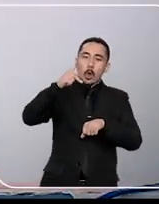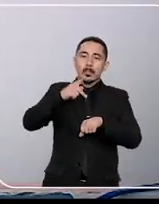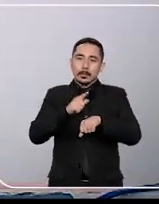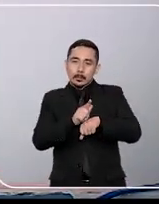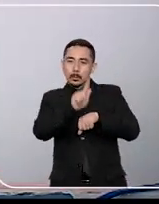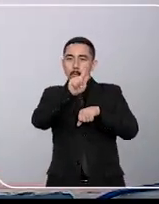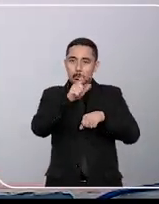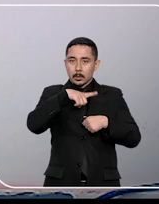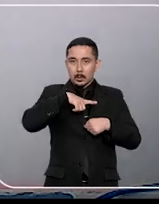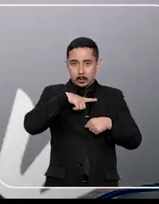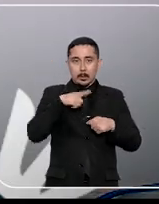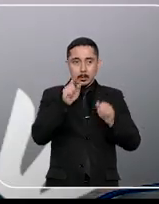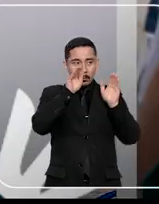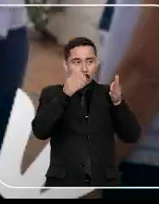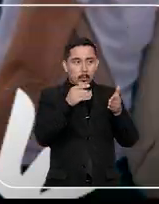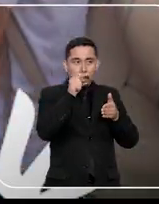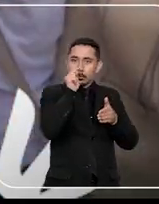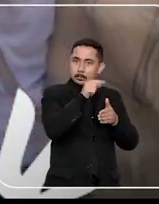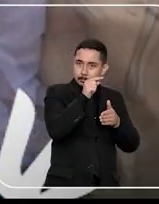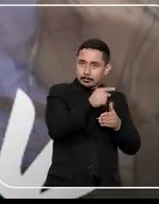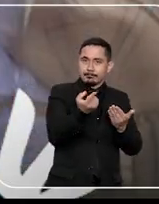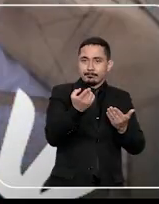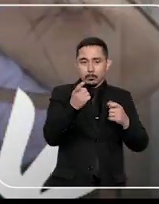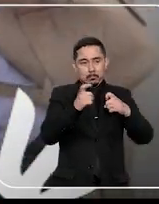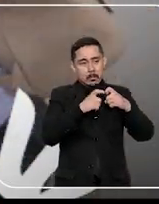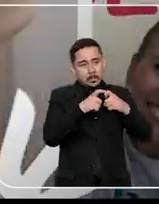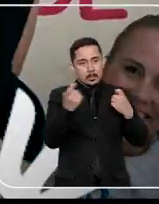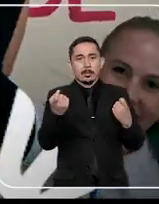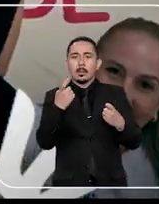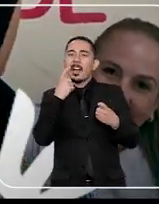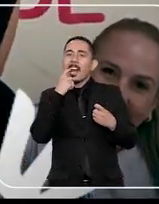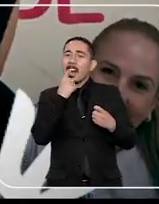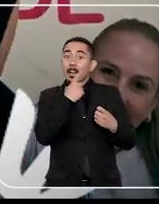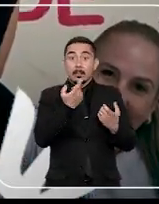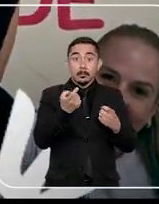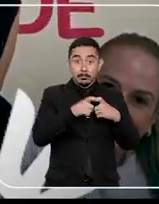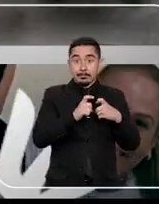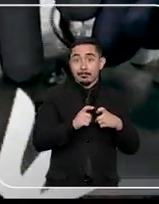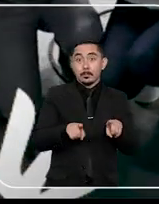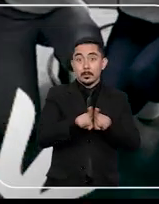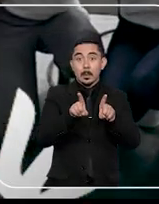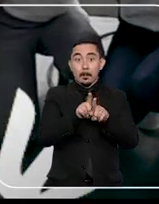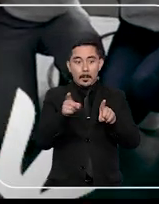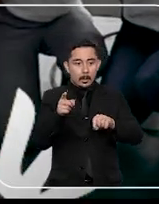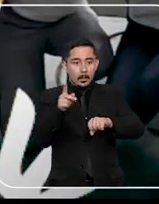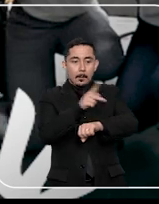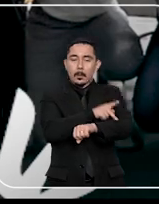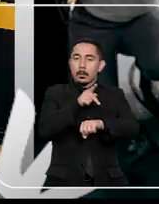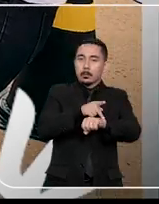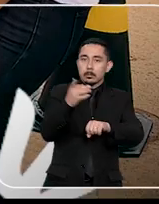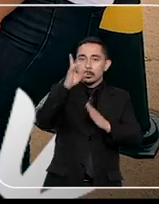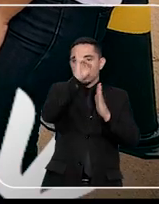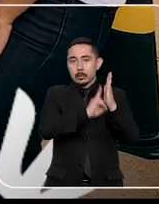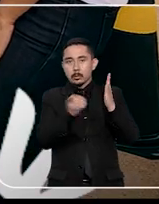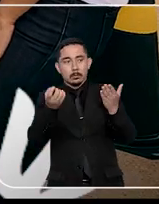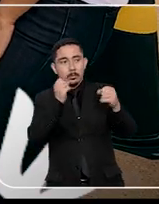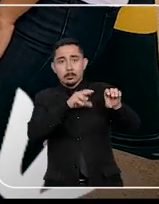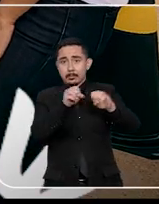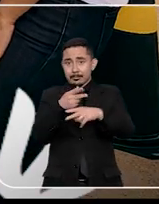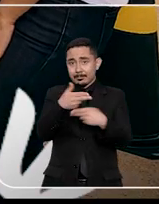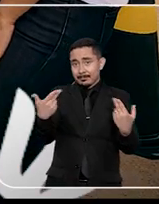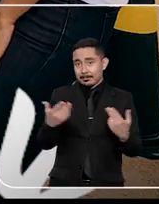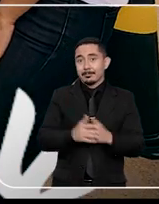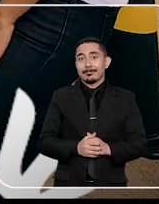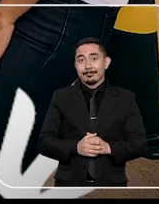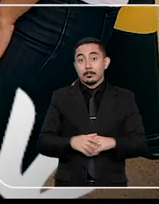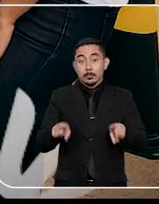desenvolvimento da primeira infância das áreas de medicina, odontologia, pedagogia, direito e educação. Em